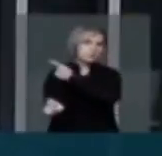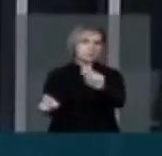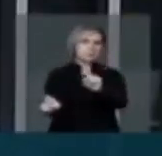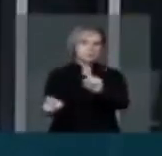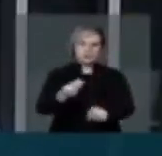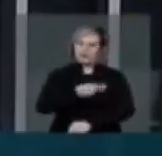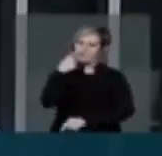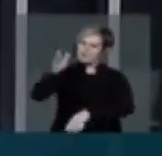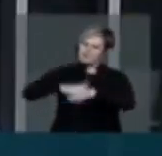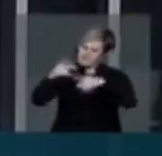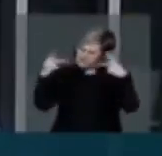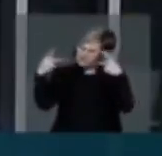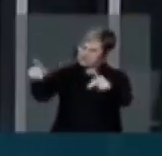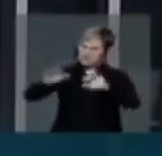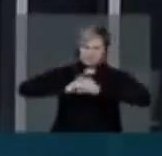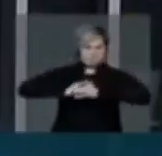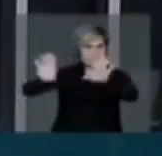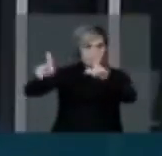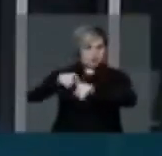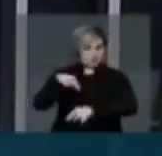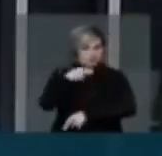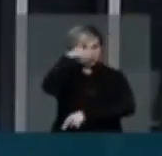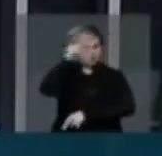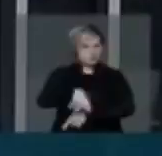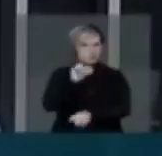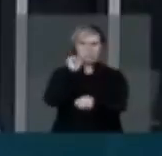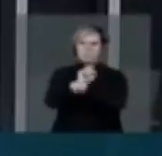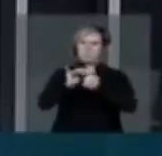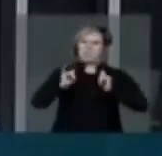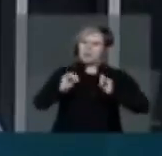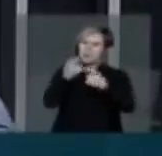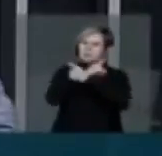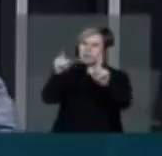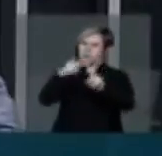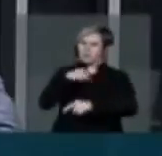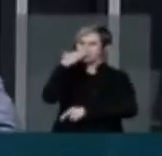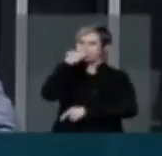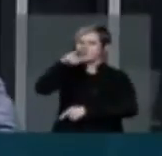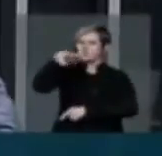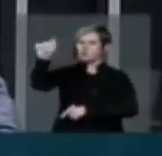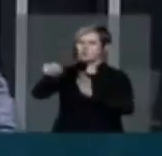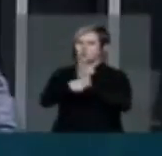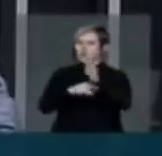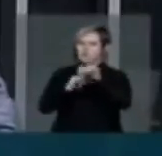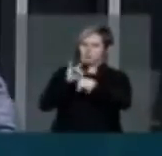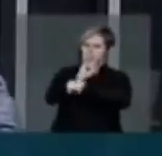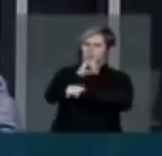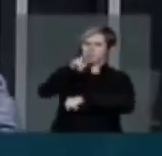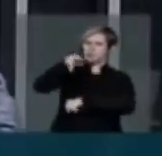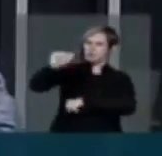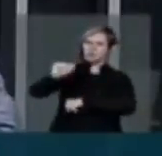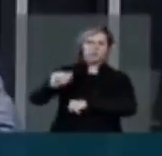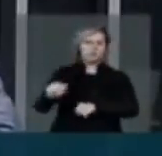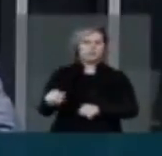A vida dele é dele, ele faz o que quiser, mas não vem nos equiparar. Eu não sou prostituto e não sou adúltero da